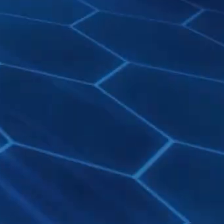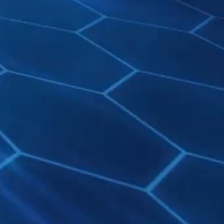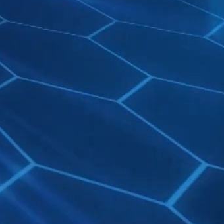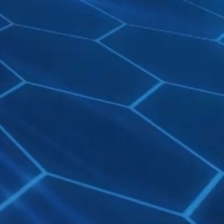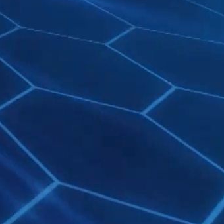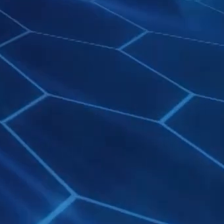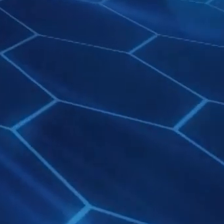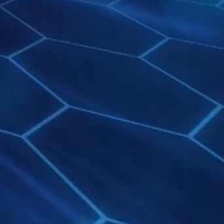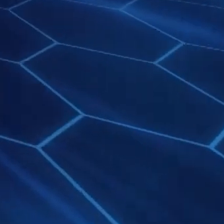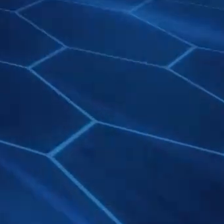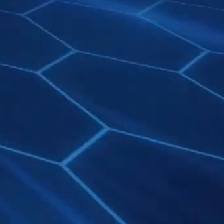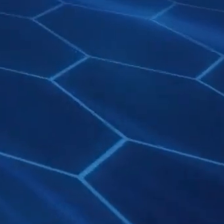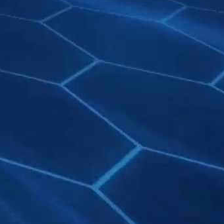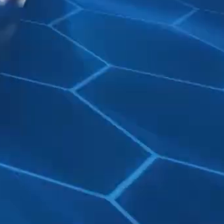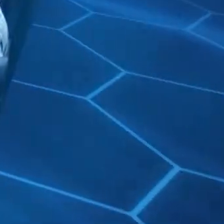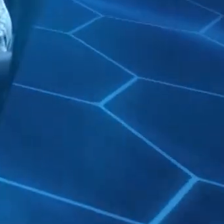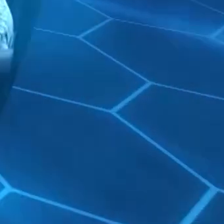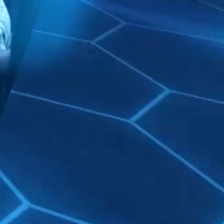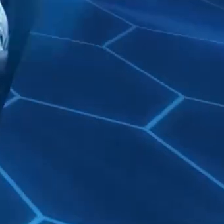Música